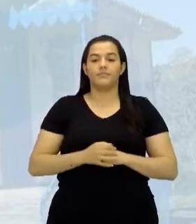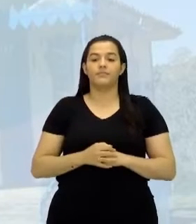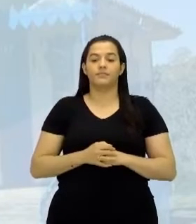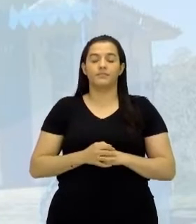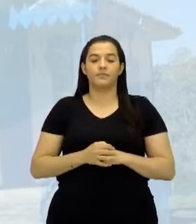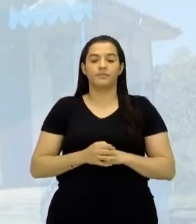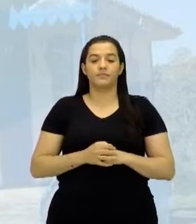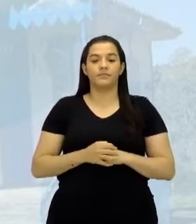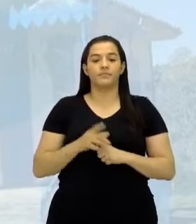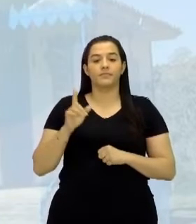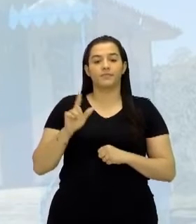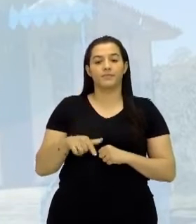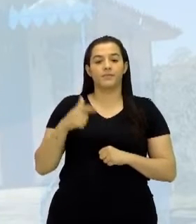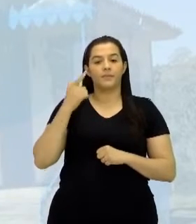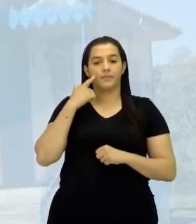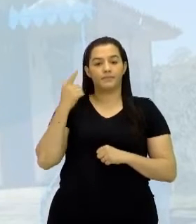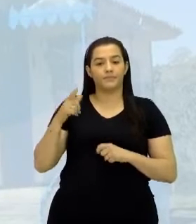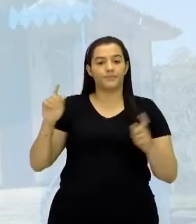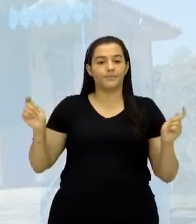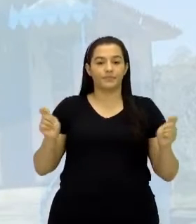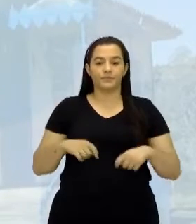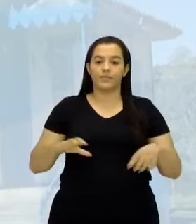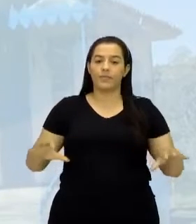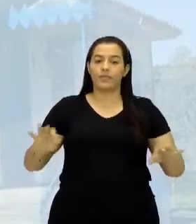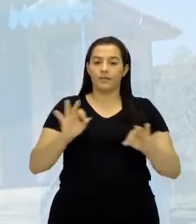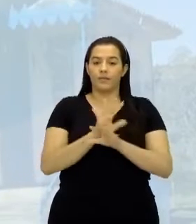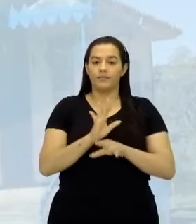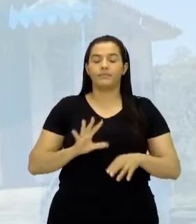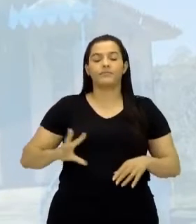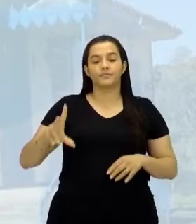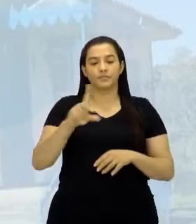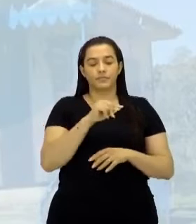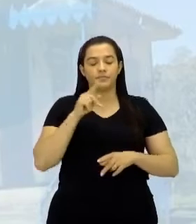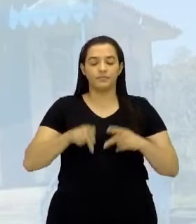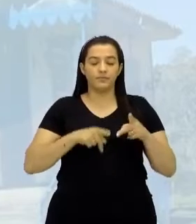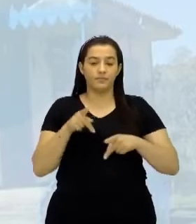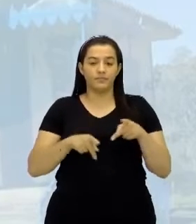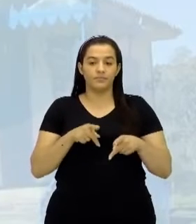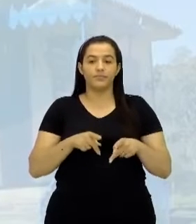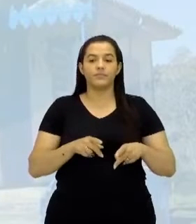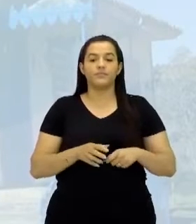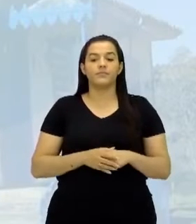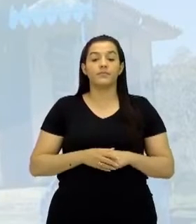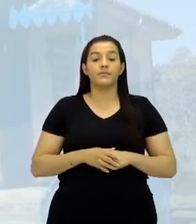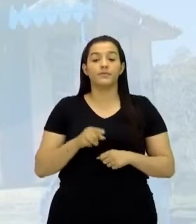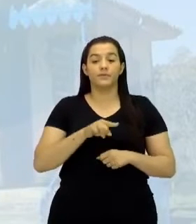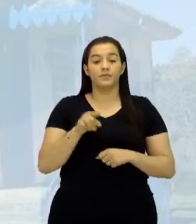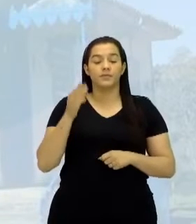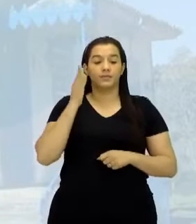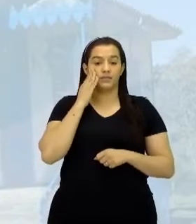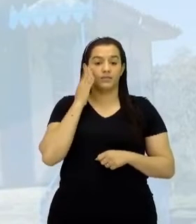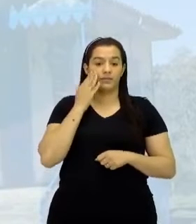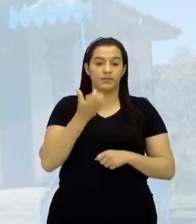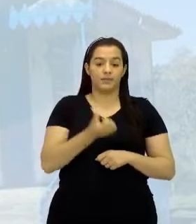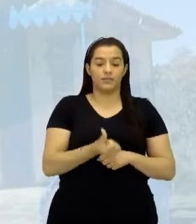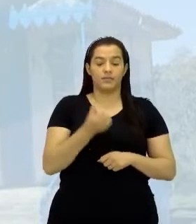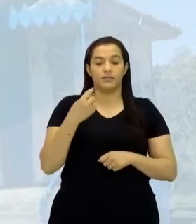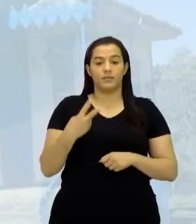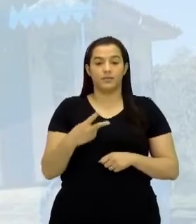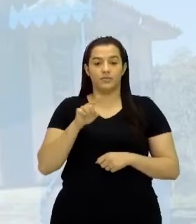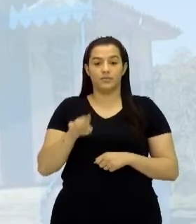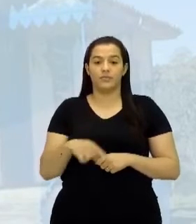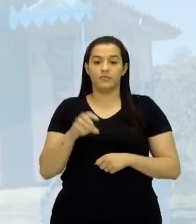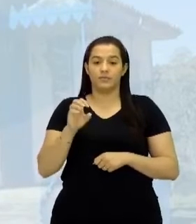ó, ele vai representar o quê? O percentual total, né, de toda a população. Aí a gente sabe que